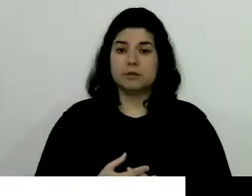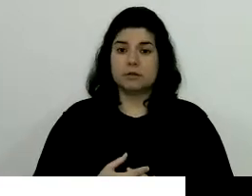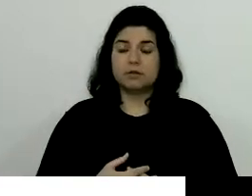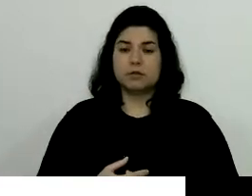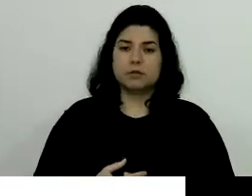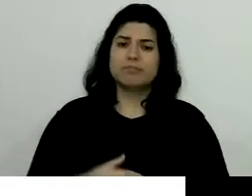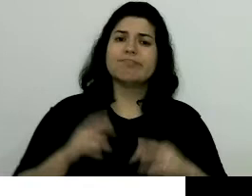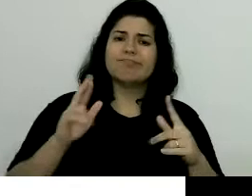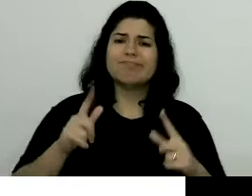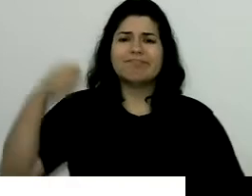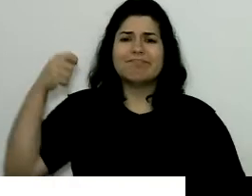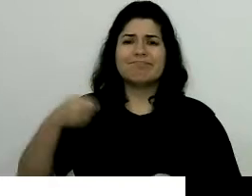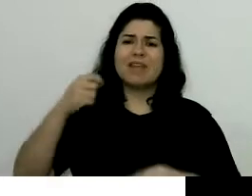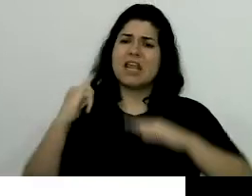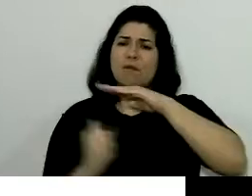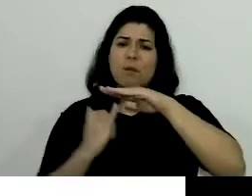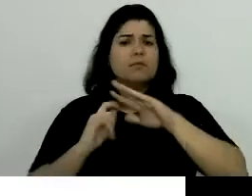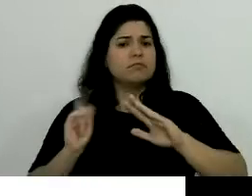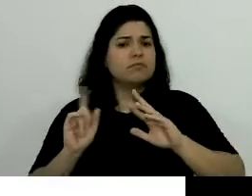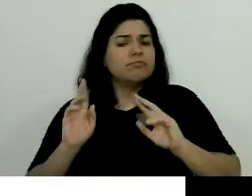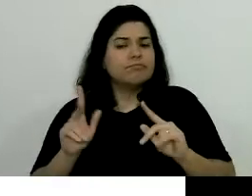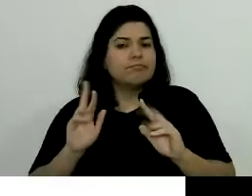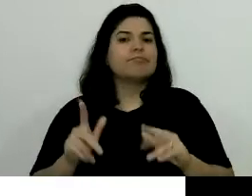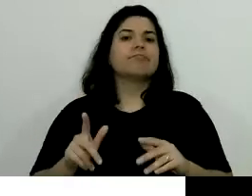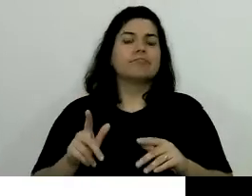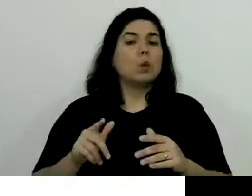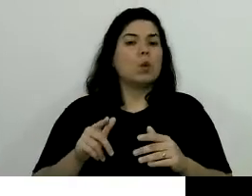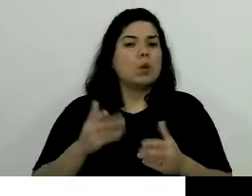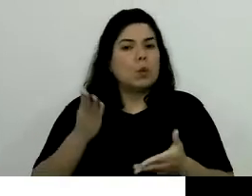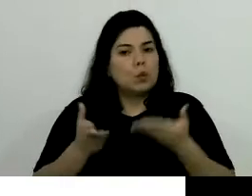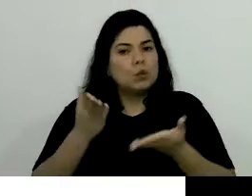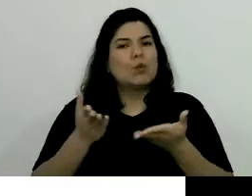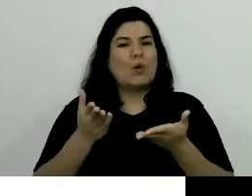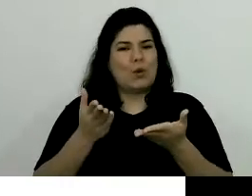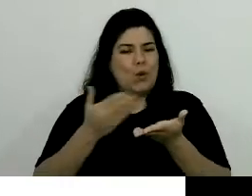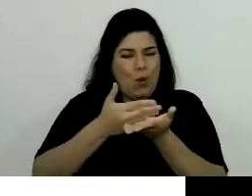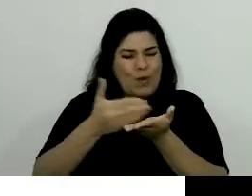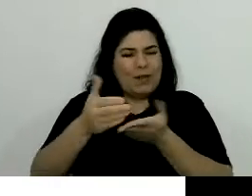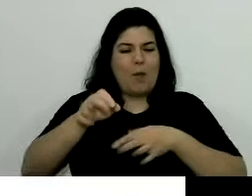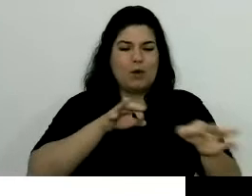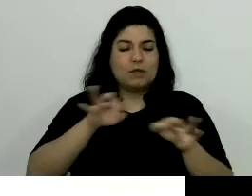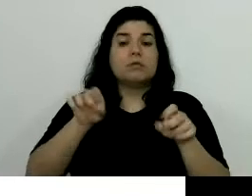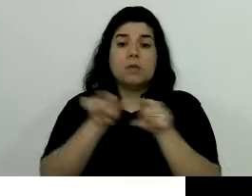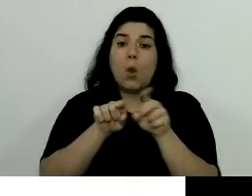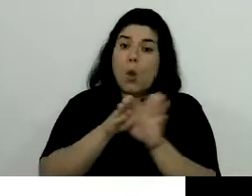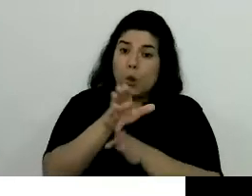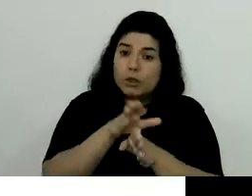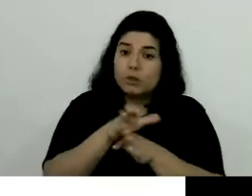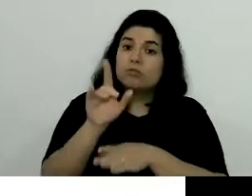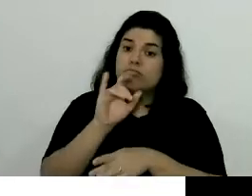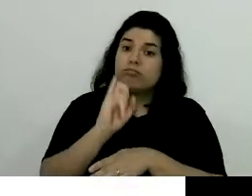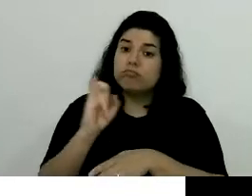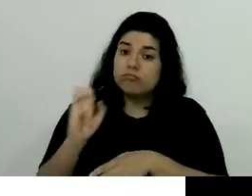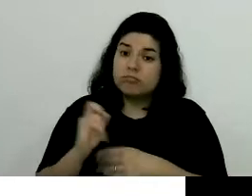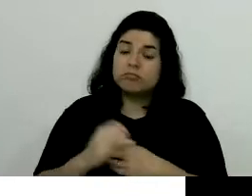burocrática e nem formal, cuidou do começo desse projeto. orientou uma instituição, porque foi para isso que